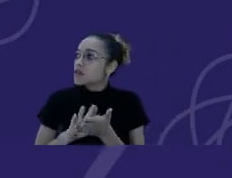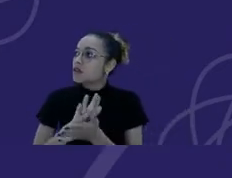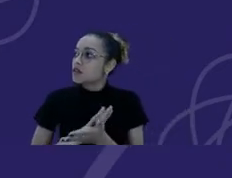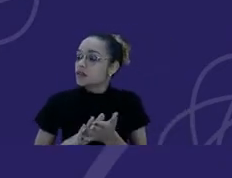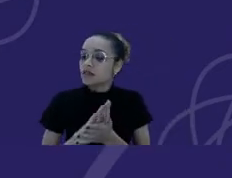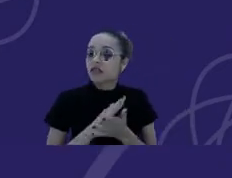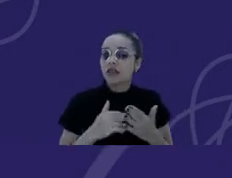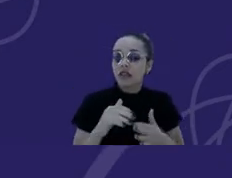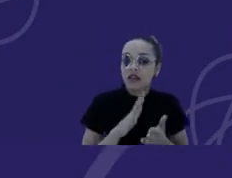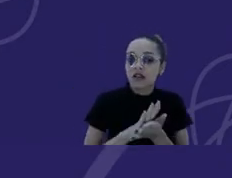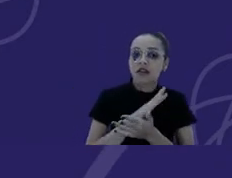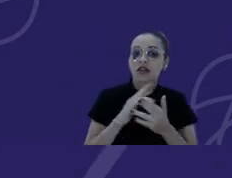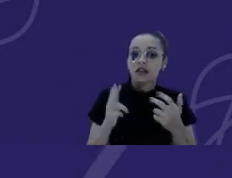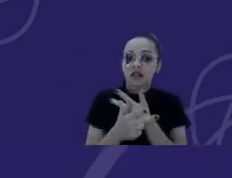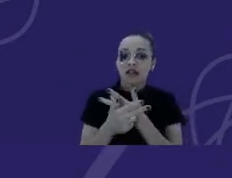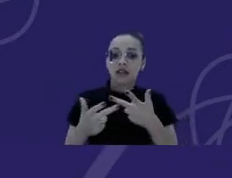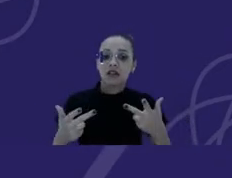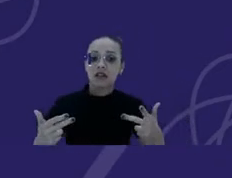Kiô,